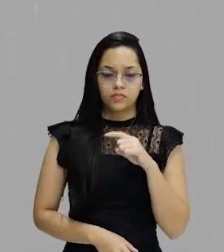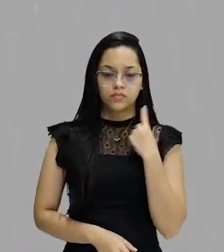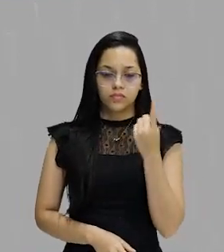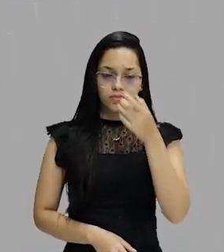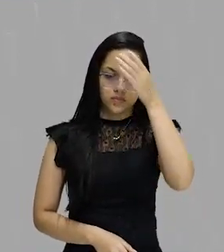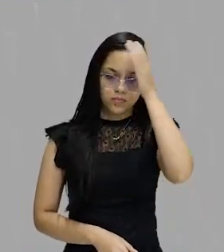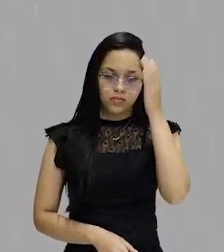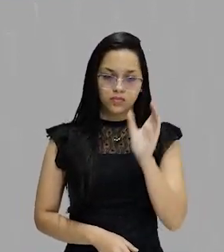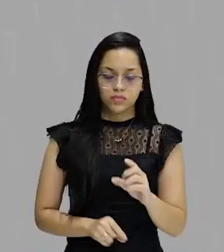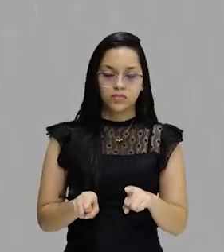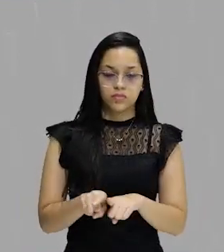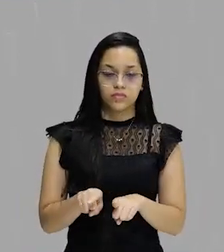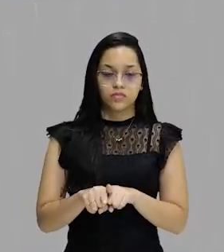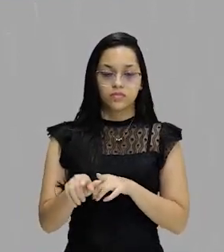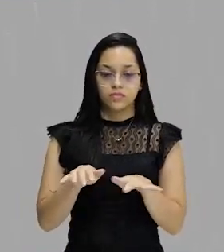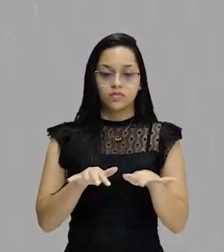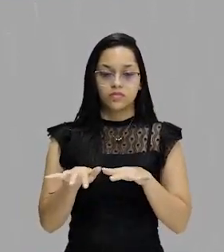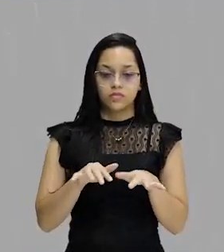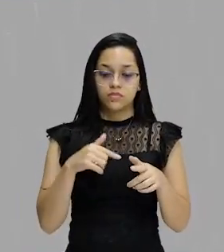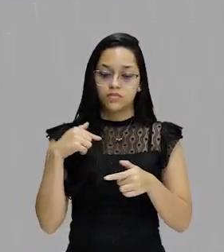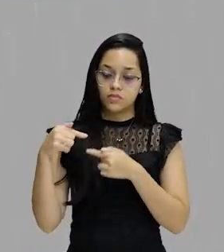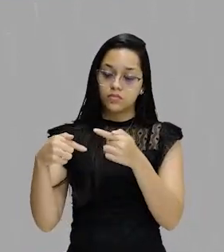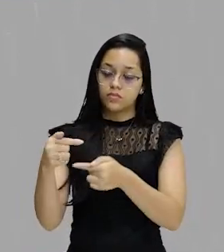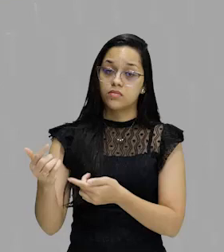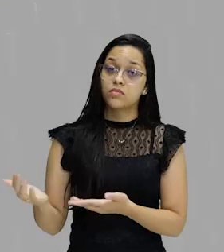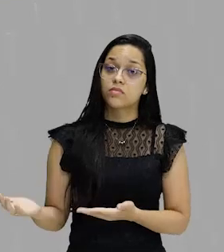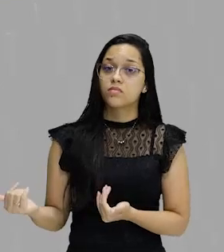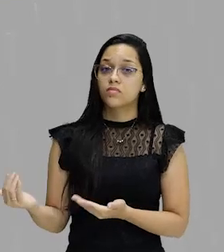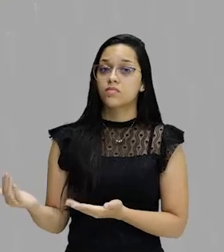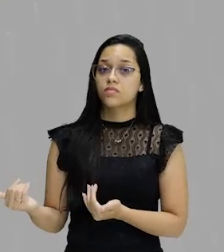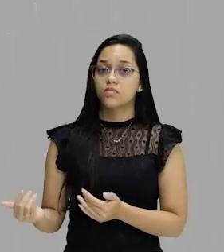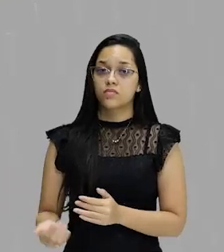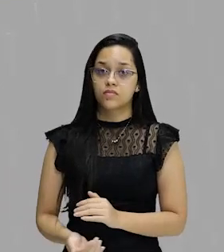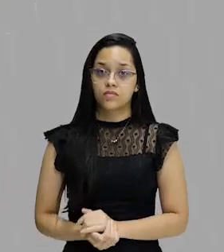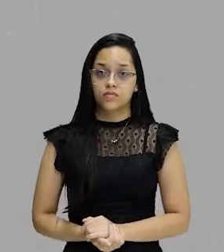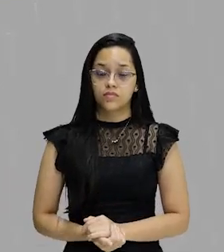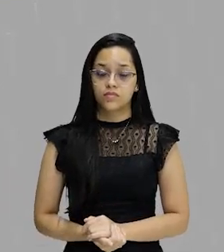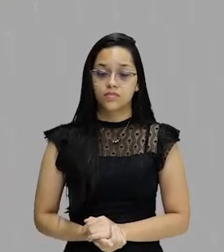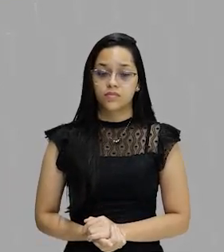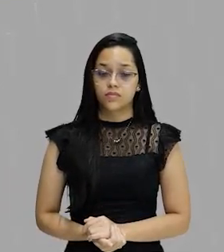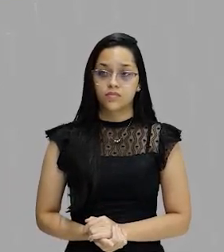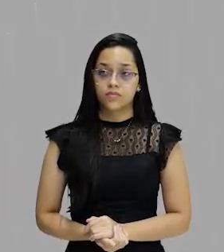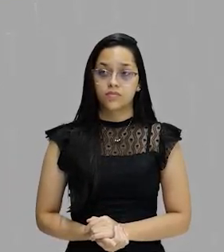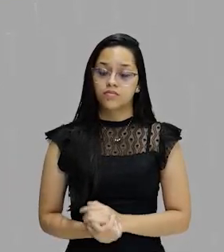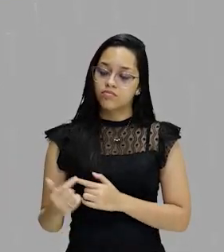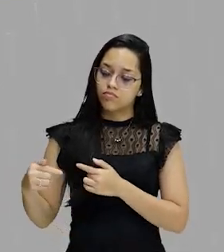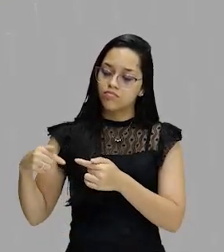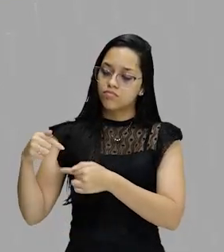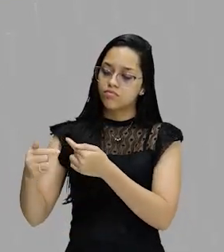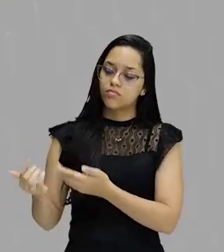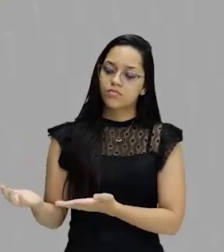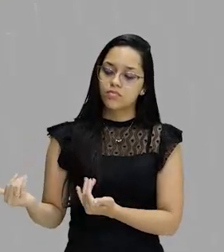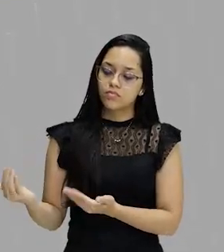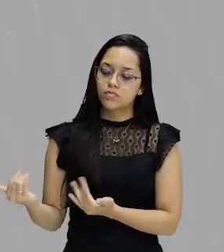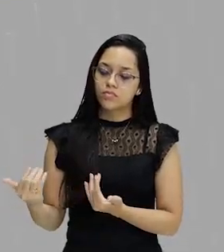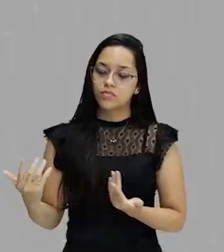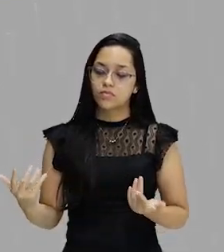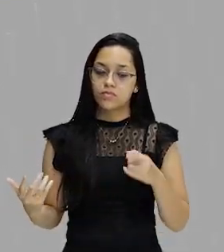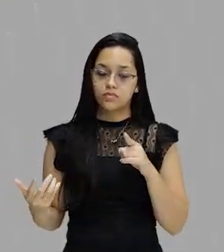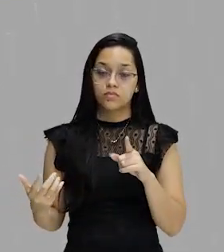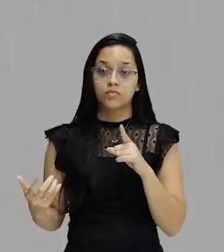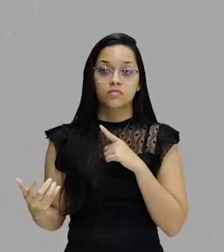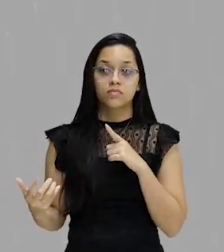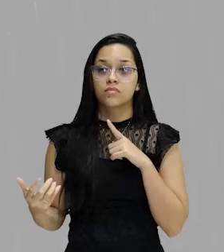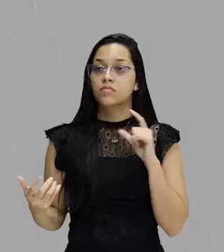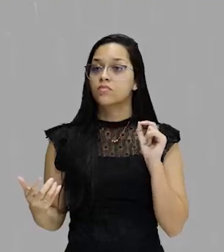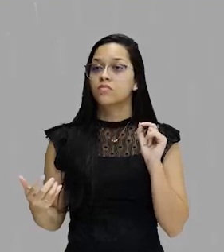cultura. Há movimentos de uma geração de jovens. Ah, uma geração de jovens, onde você tem o